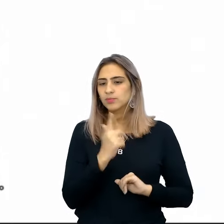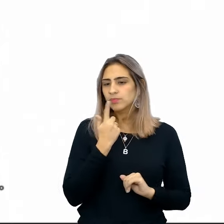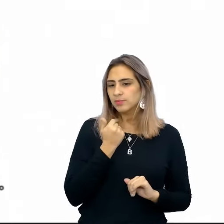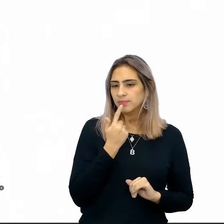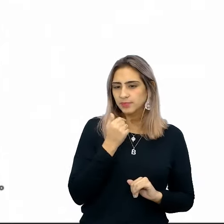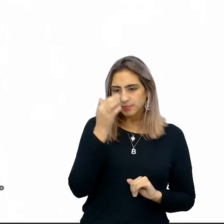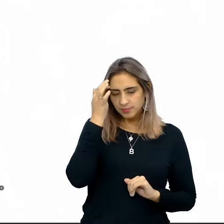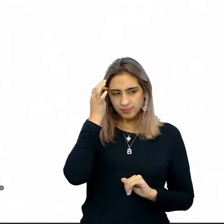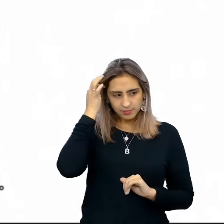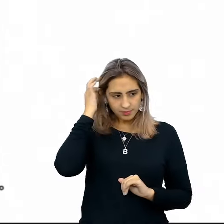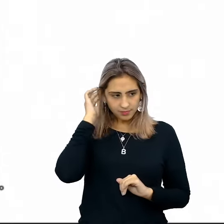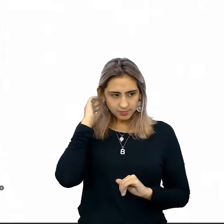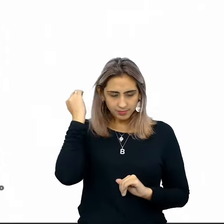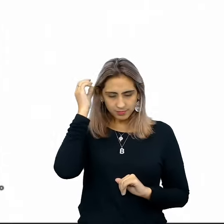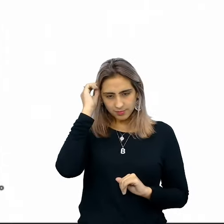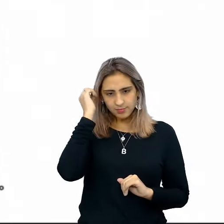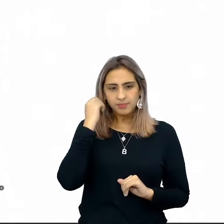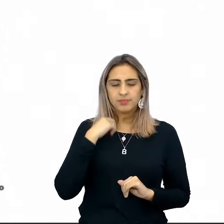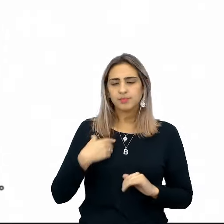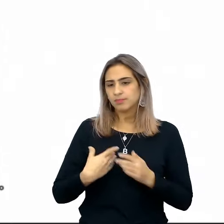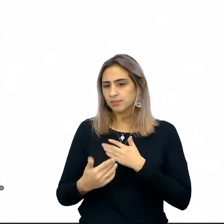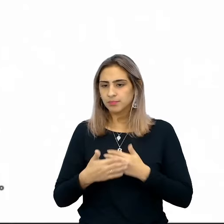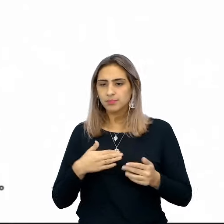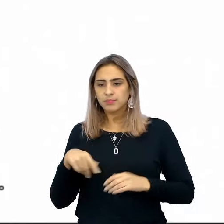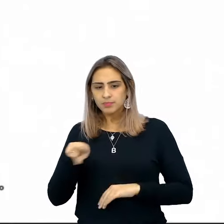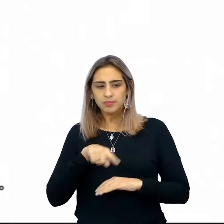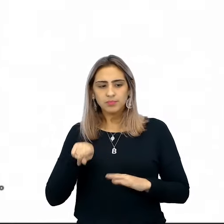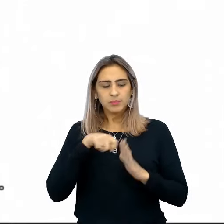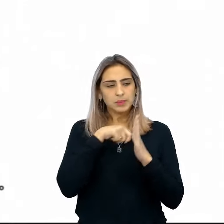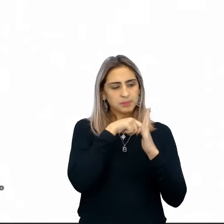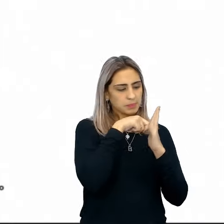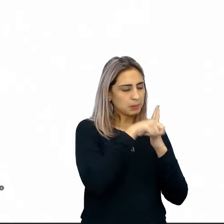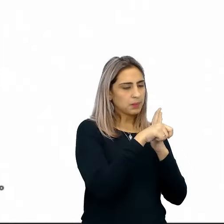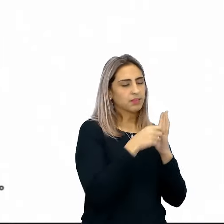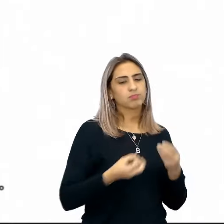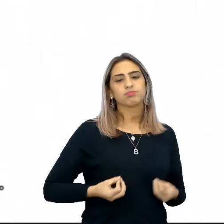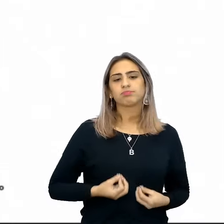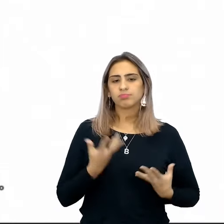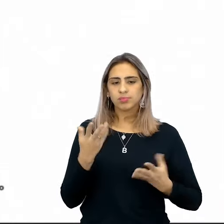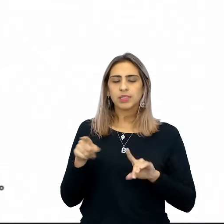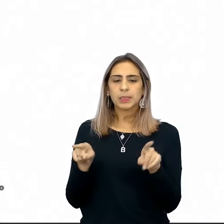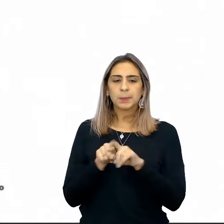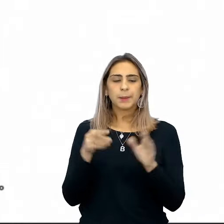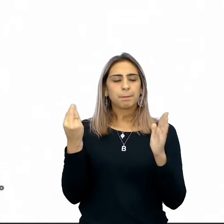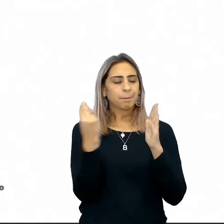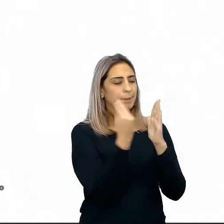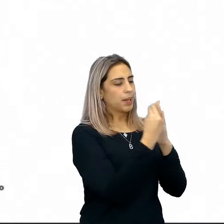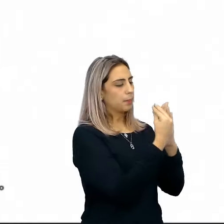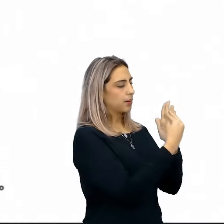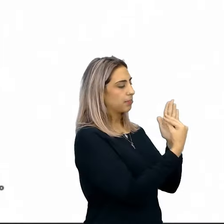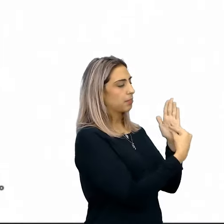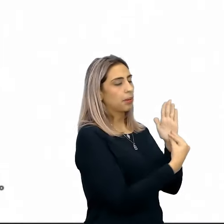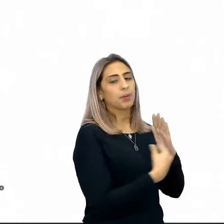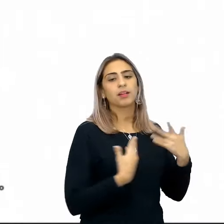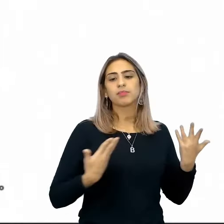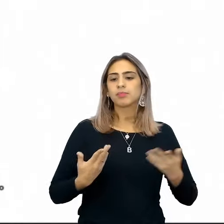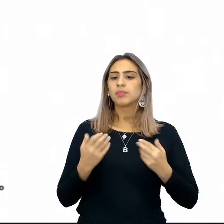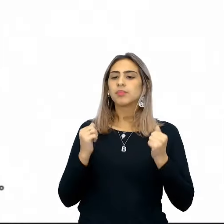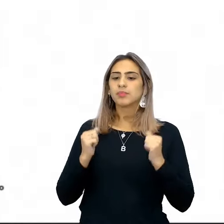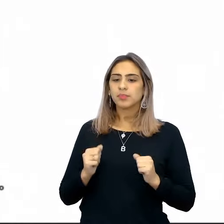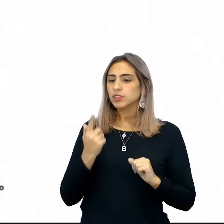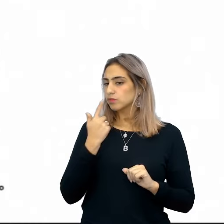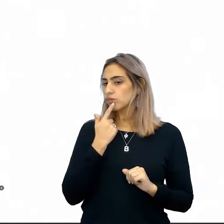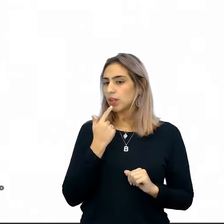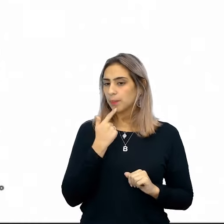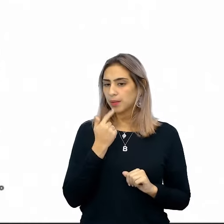vermelho ou laranja, sei lá, e aí vocês vão grifar os dados, né, e destacar esses dados aí, pode ser em